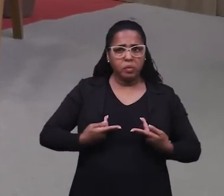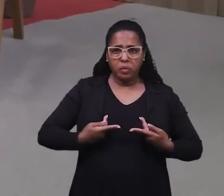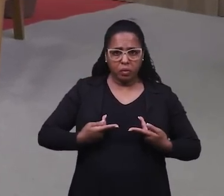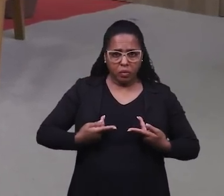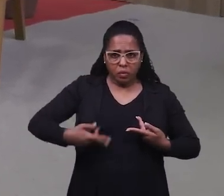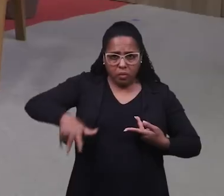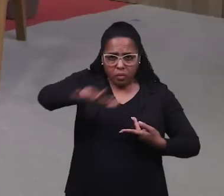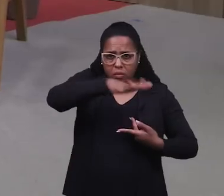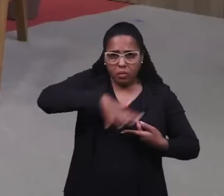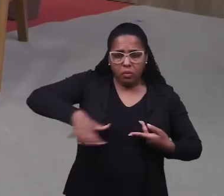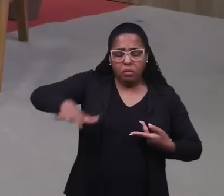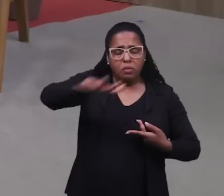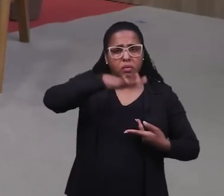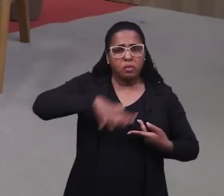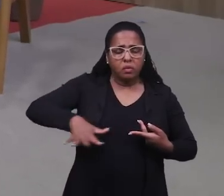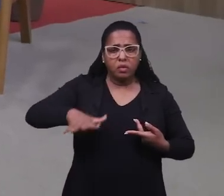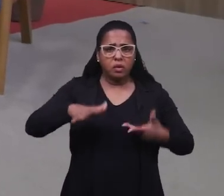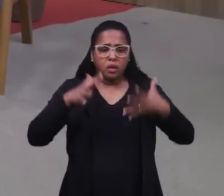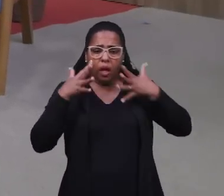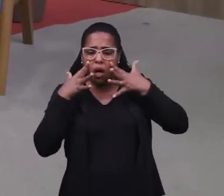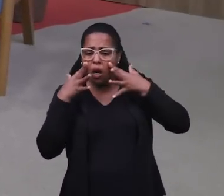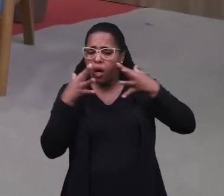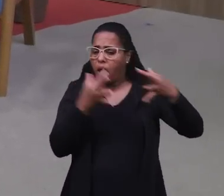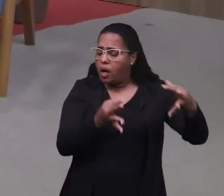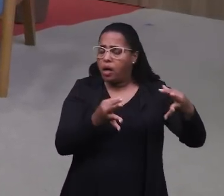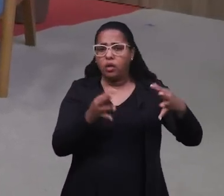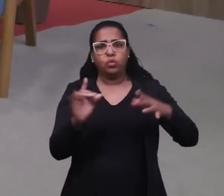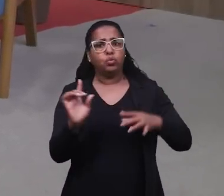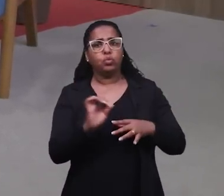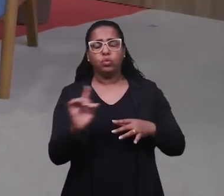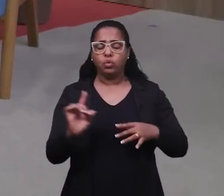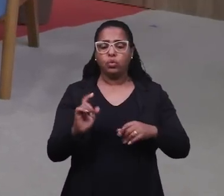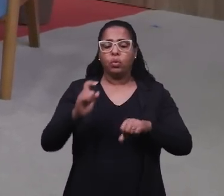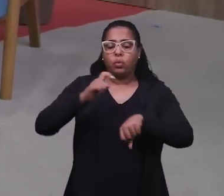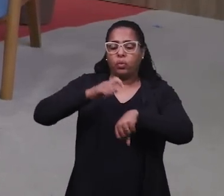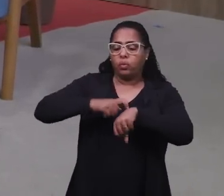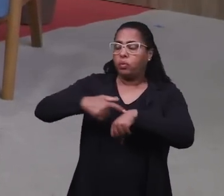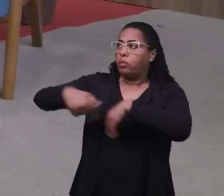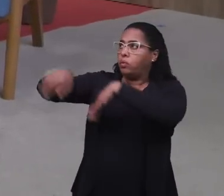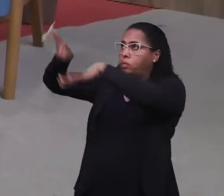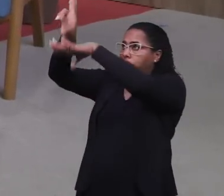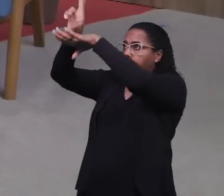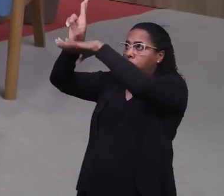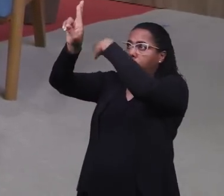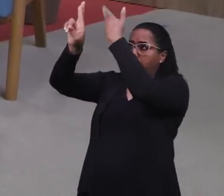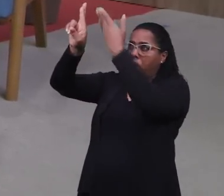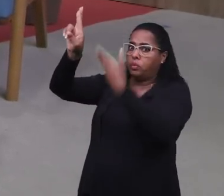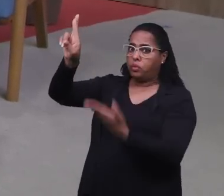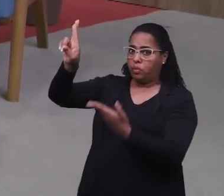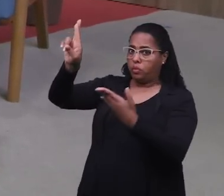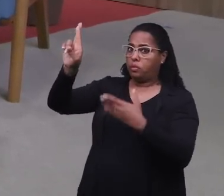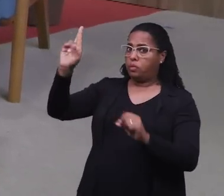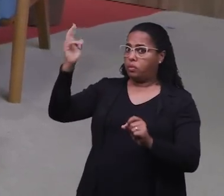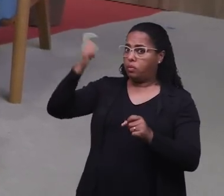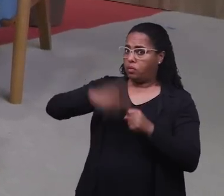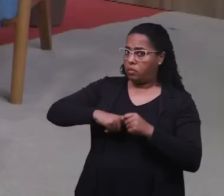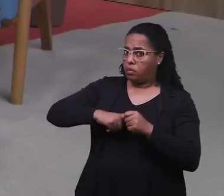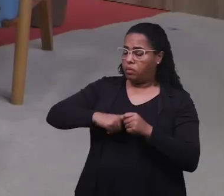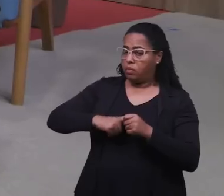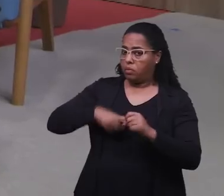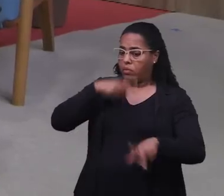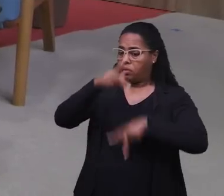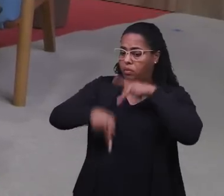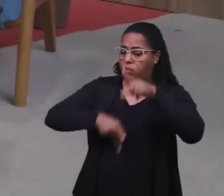geral, não se descuide, porque quando Jesus voltar,